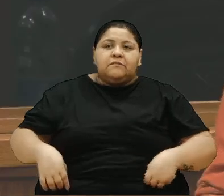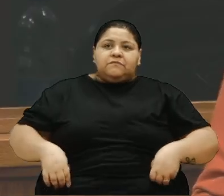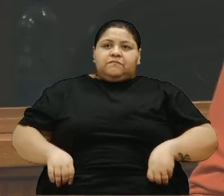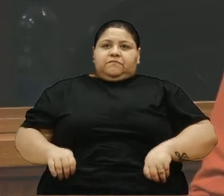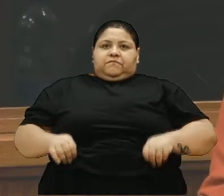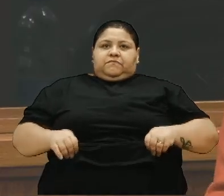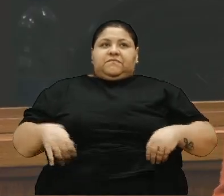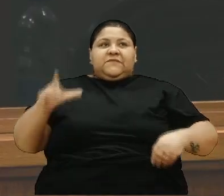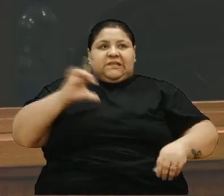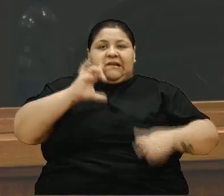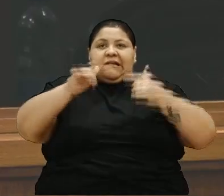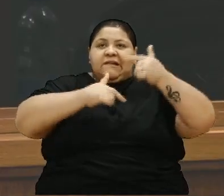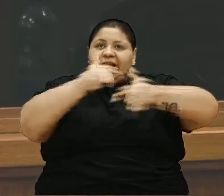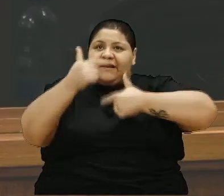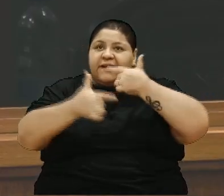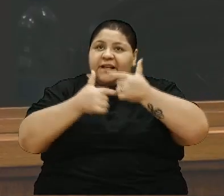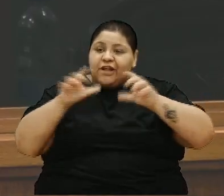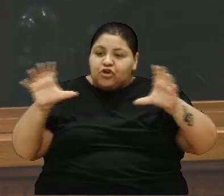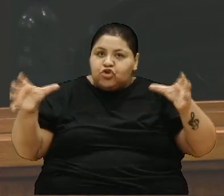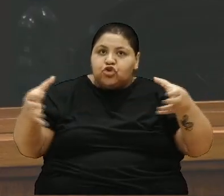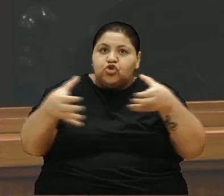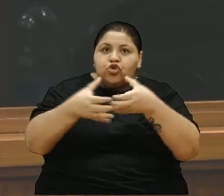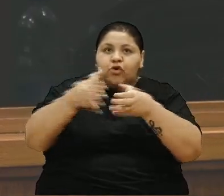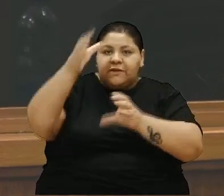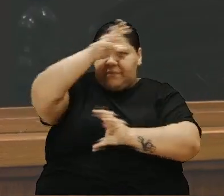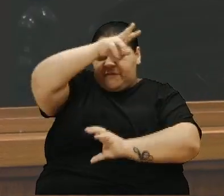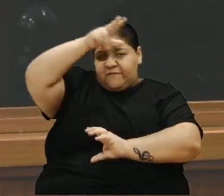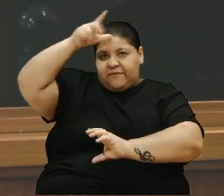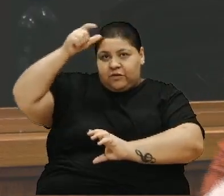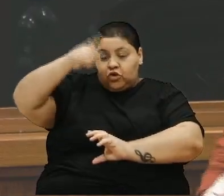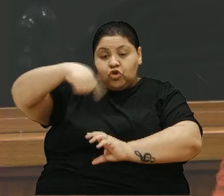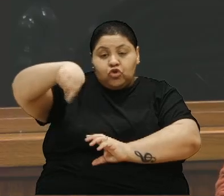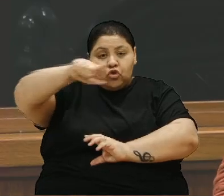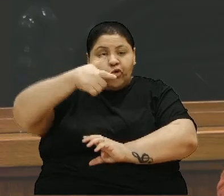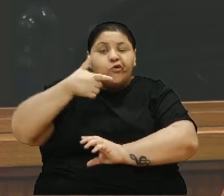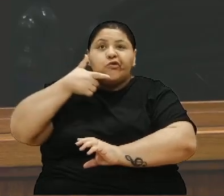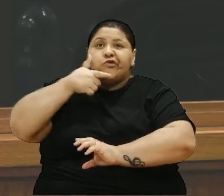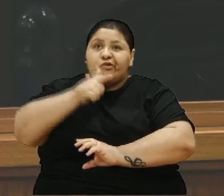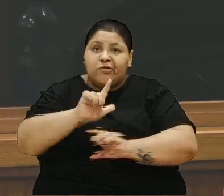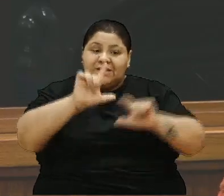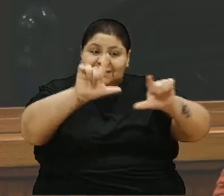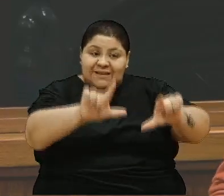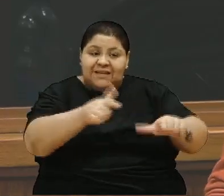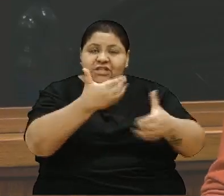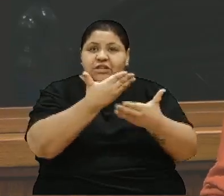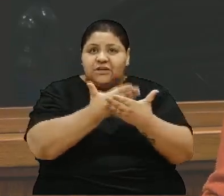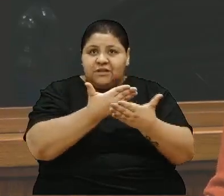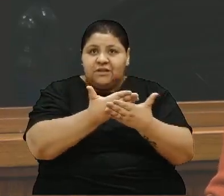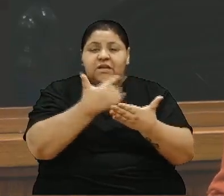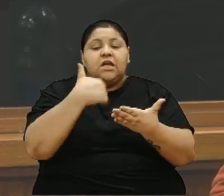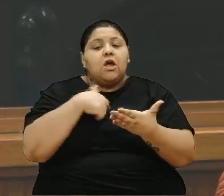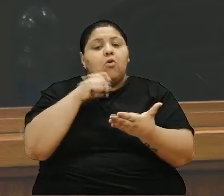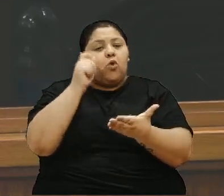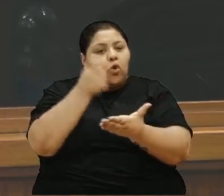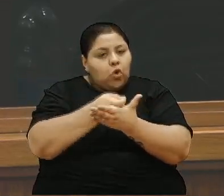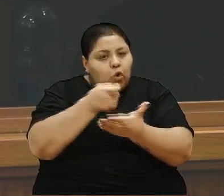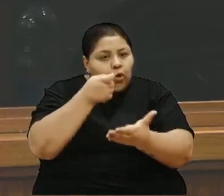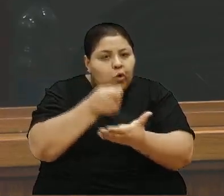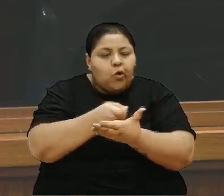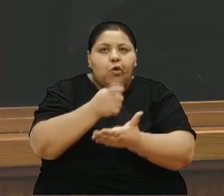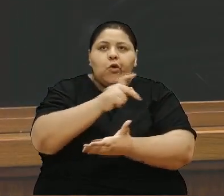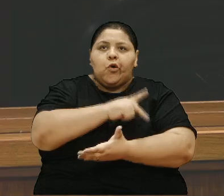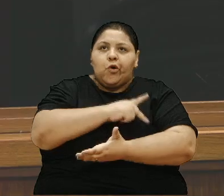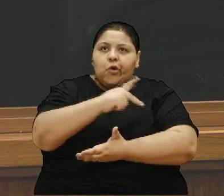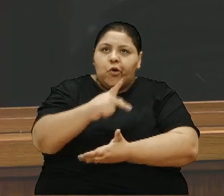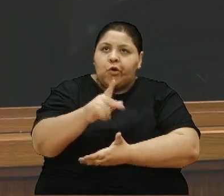ter um trabalho de toda a prefeitura. Nós conseguimos as salas de aula. Eu batalhei, o presidente